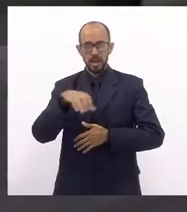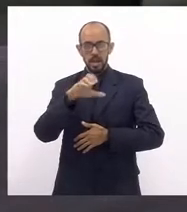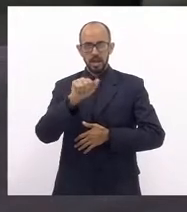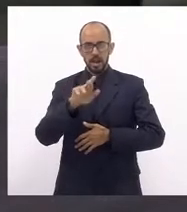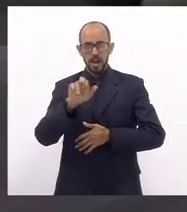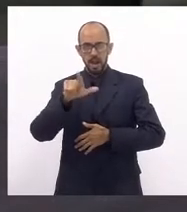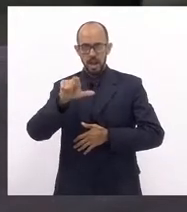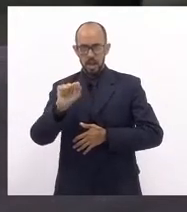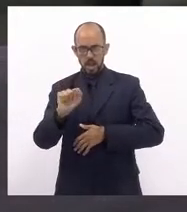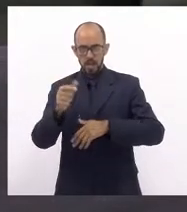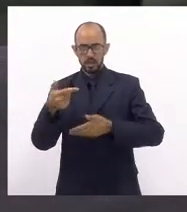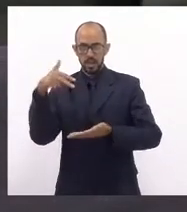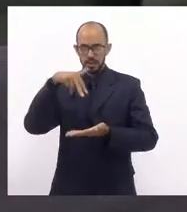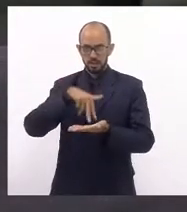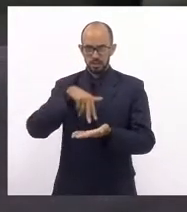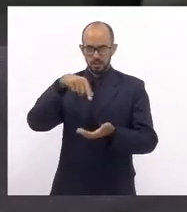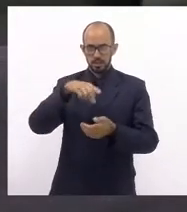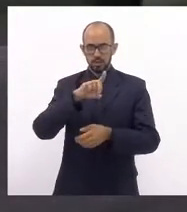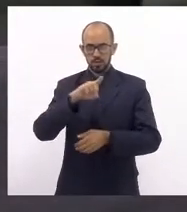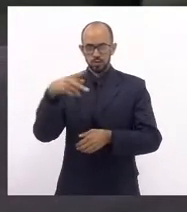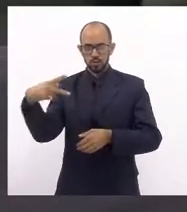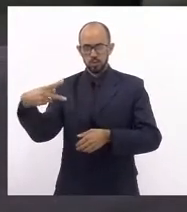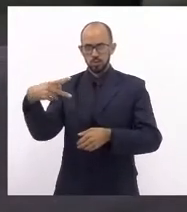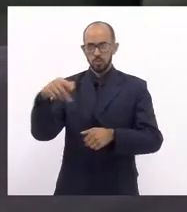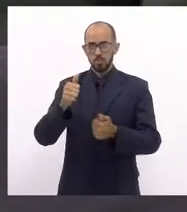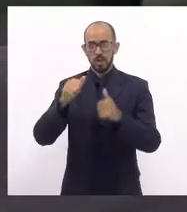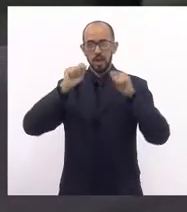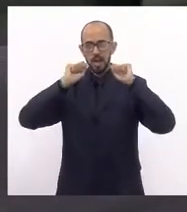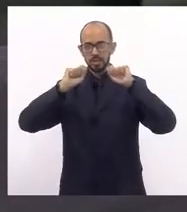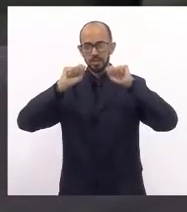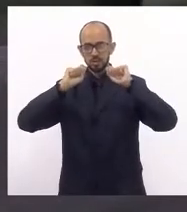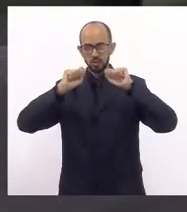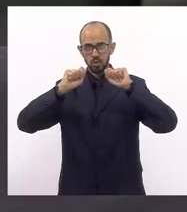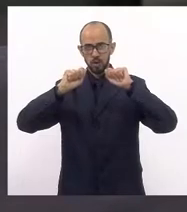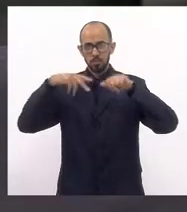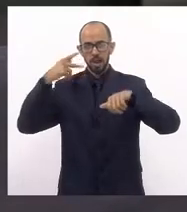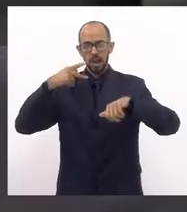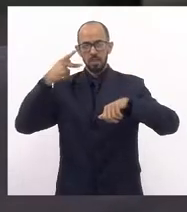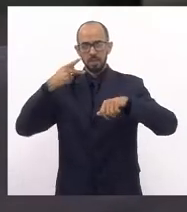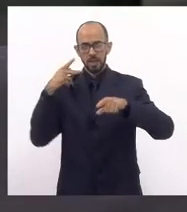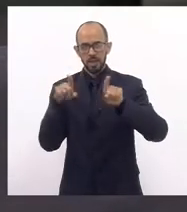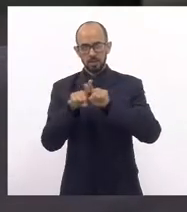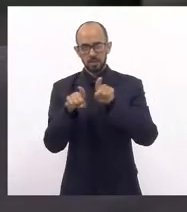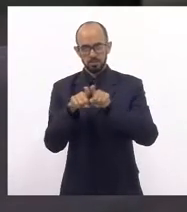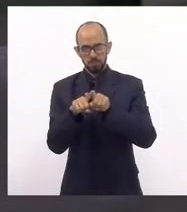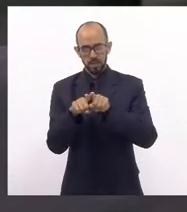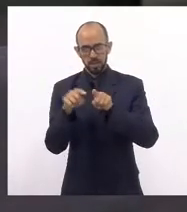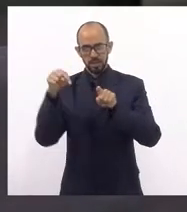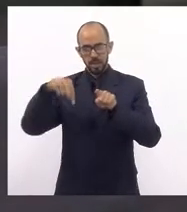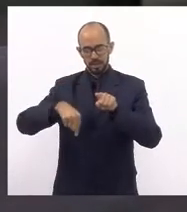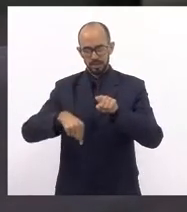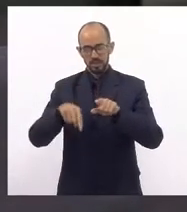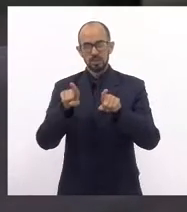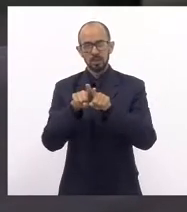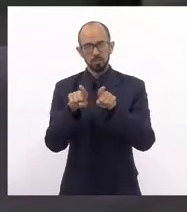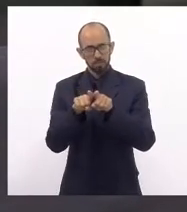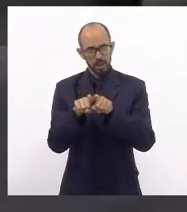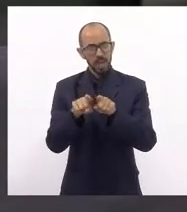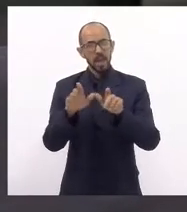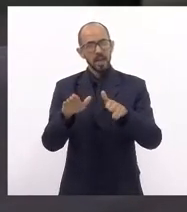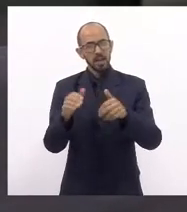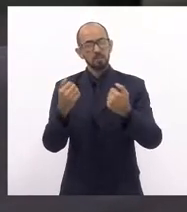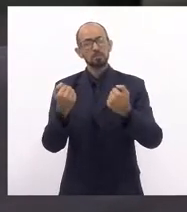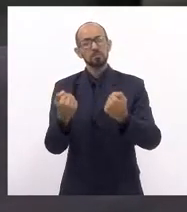conosco, que é defensora pública e assessora parlamentar, ela sempre está aqui na casa, mas ela precisou se ausentar